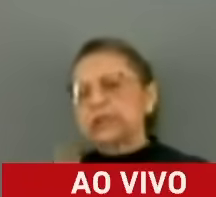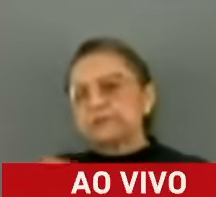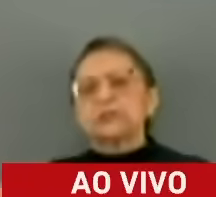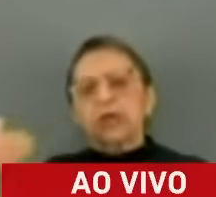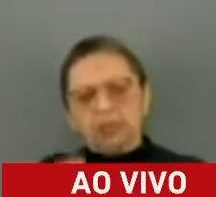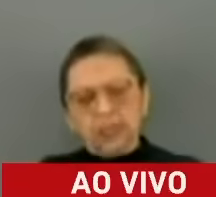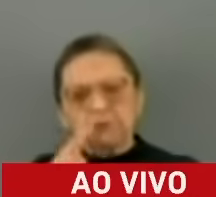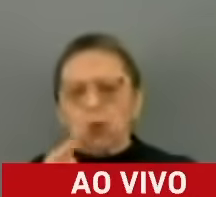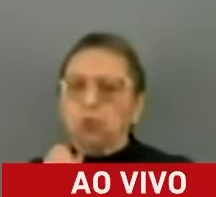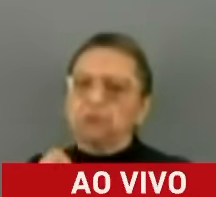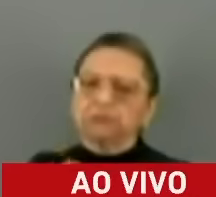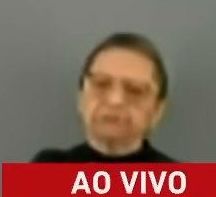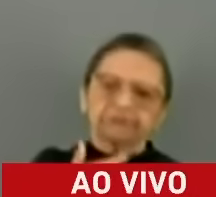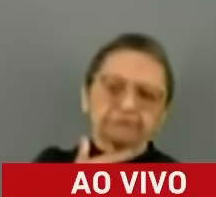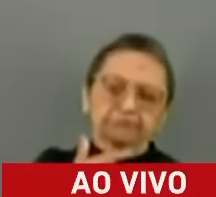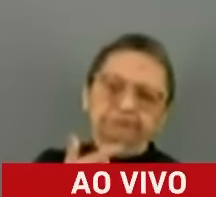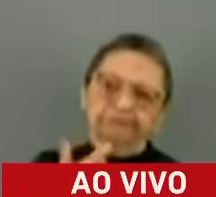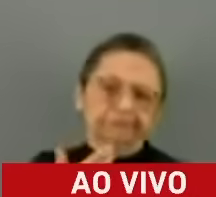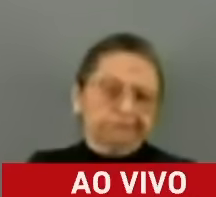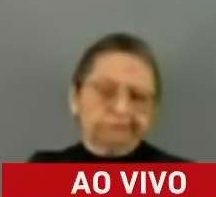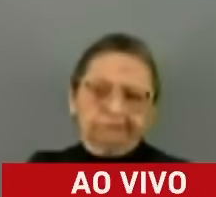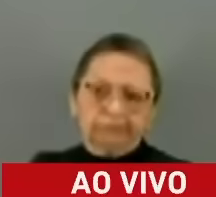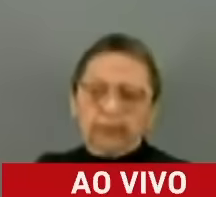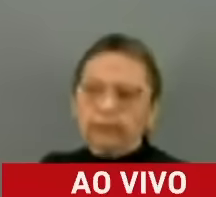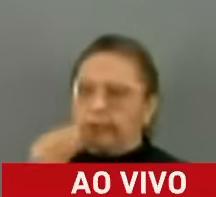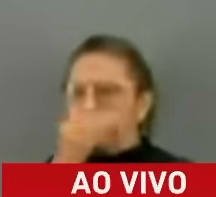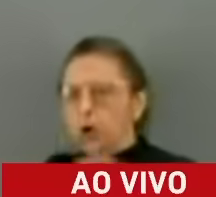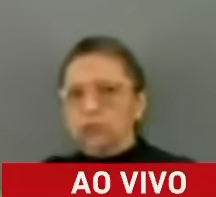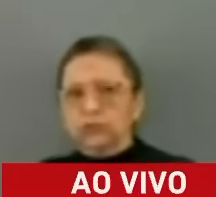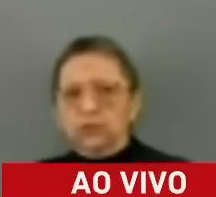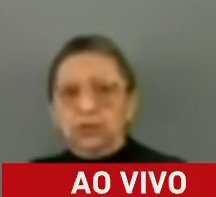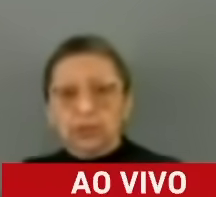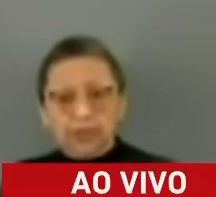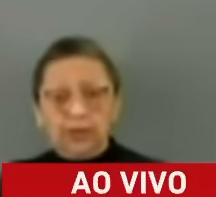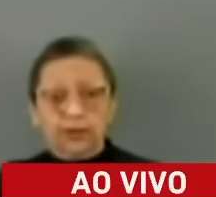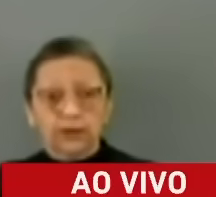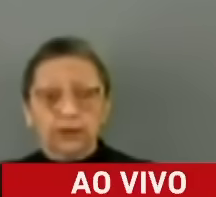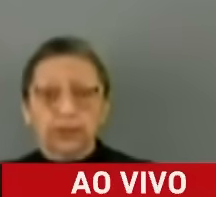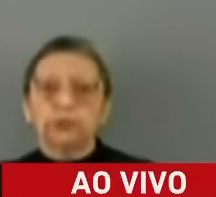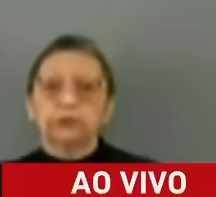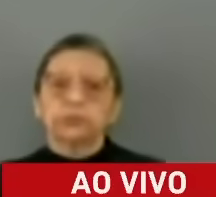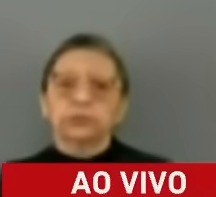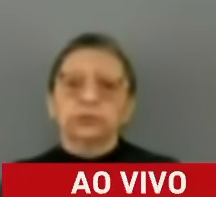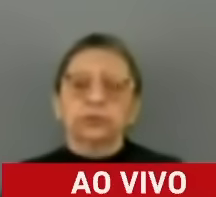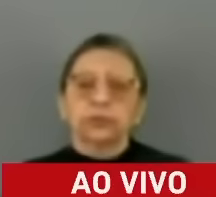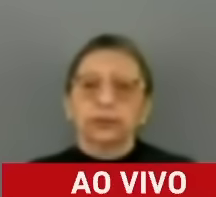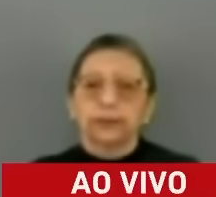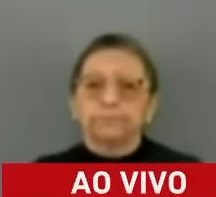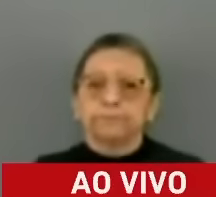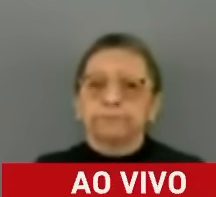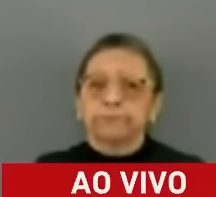casa, tratando parlamentares com desdém. Eu próprio tive